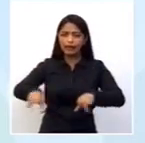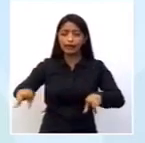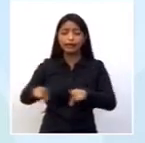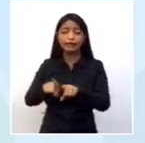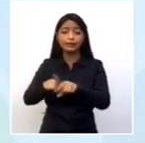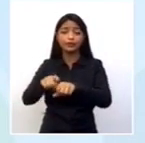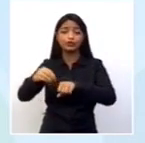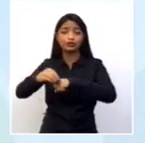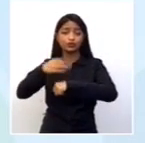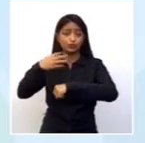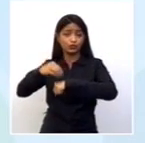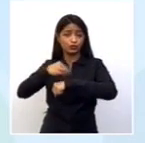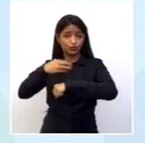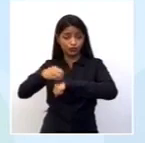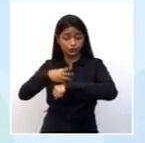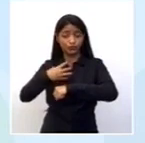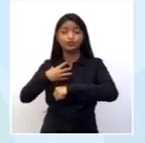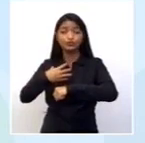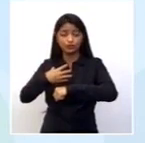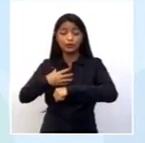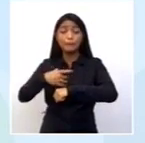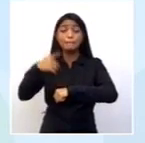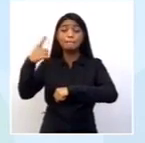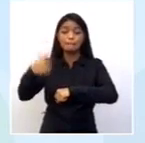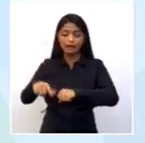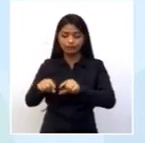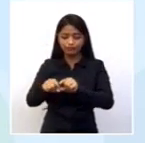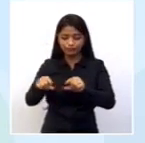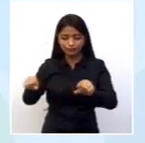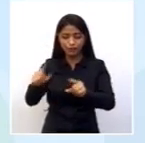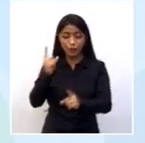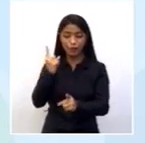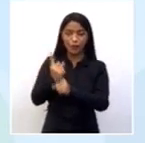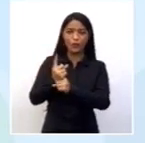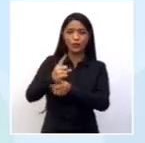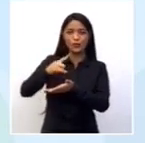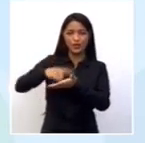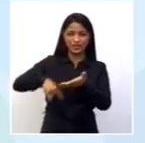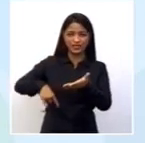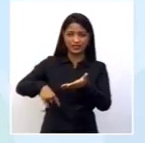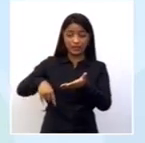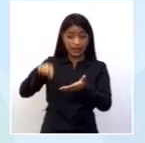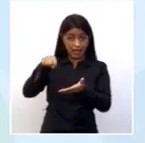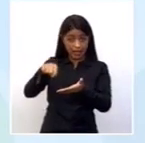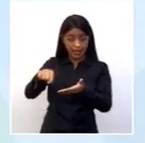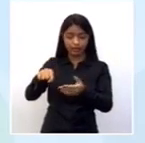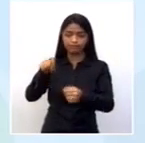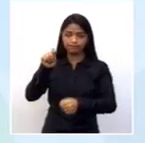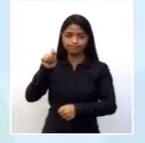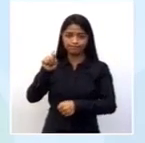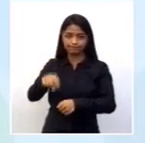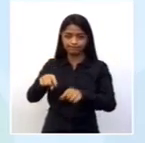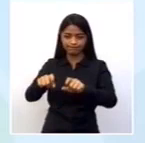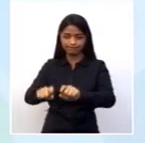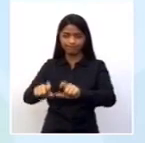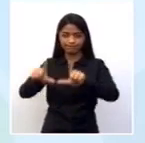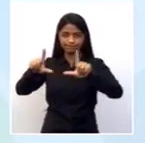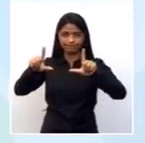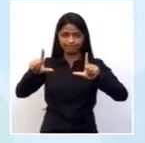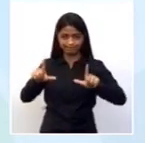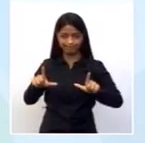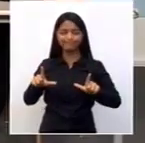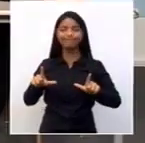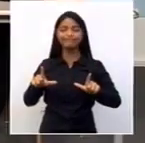rede, inclusive esse documento orientador. Vocês vão clicar, ele vai ser aberto e